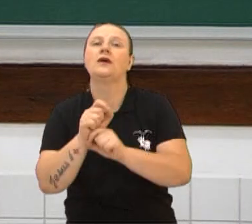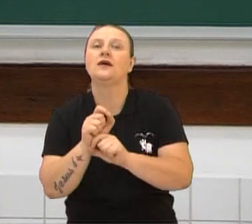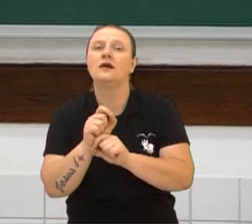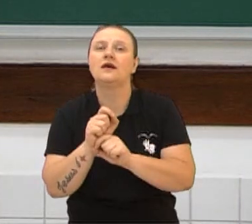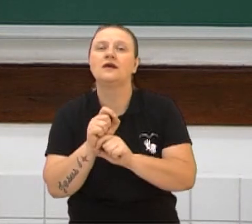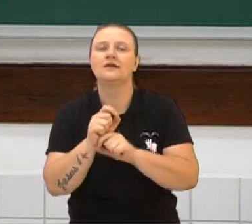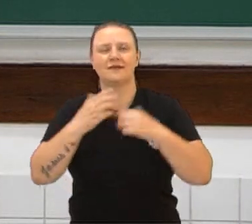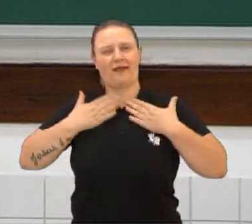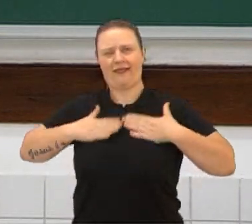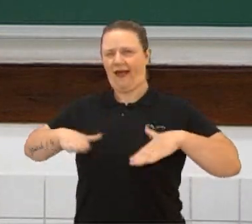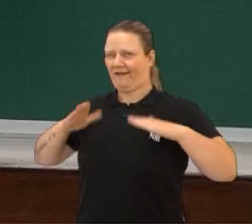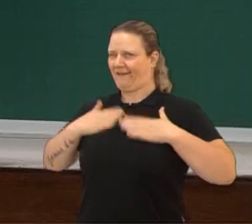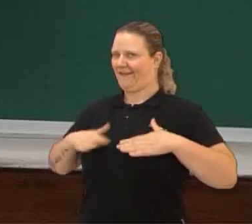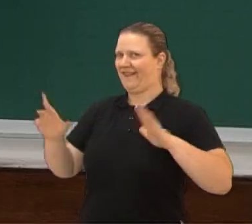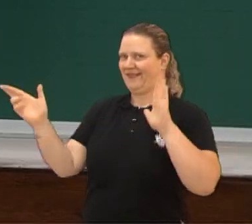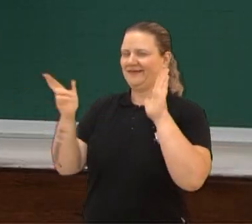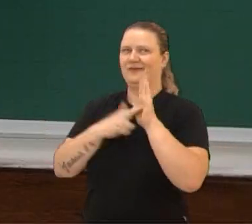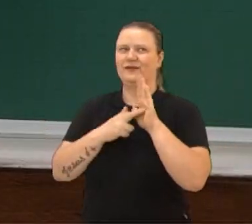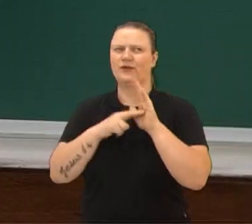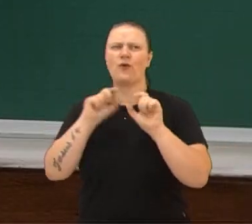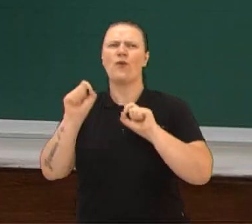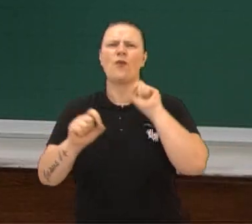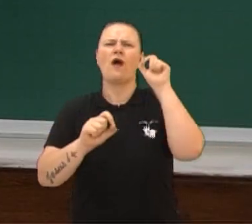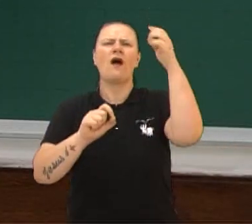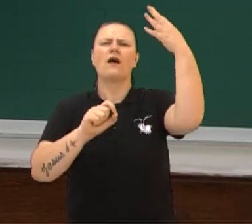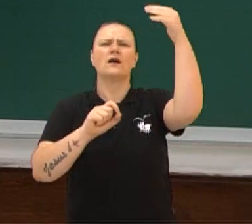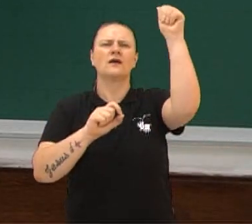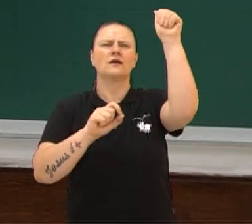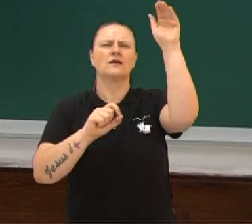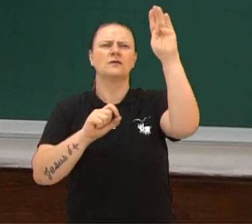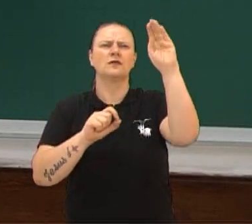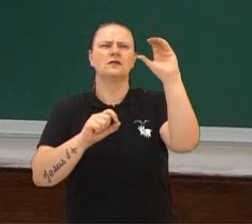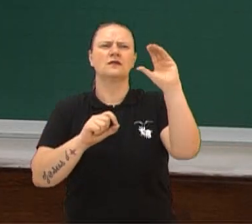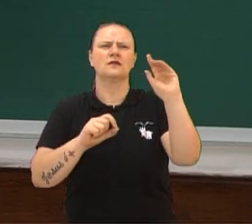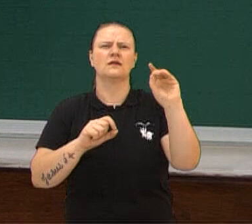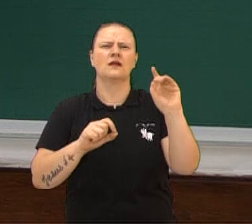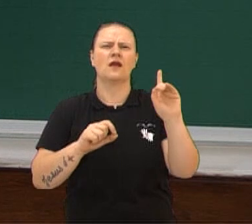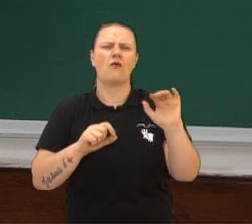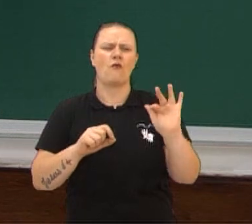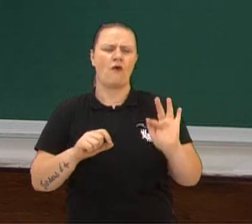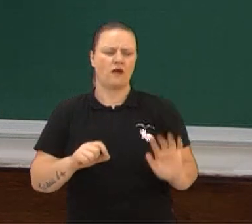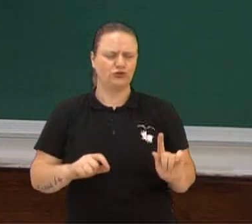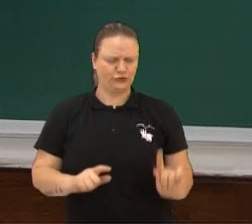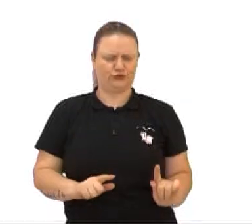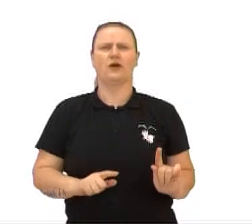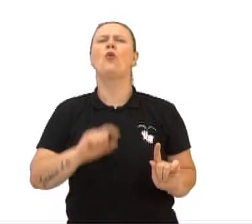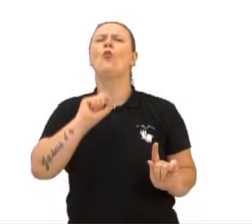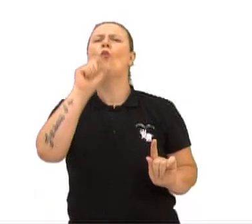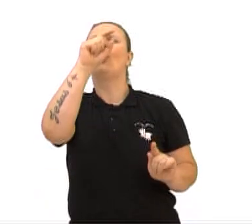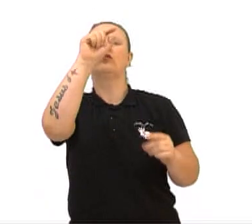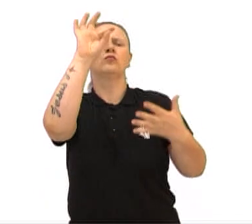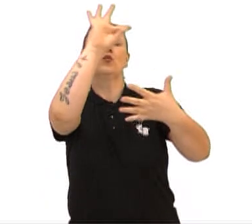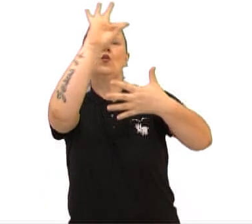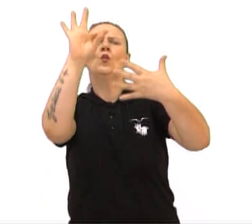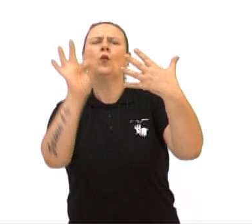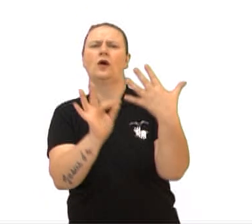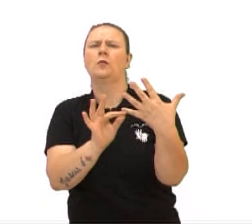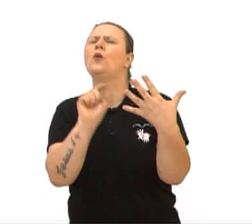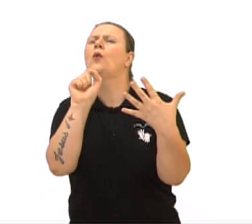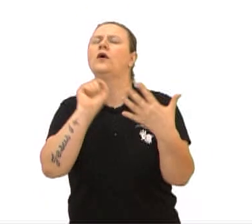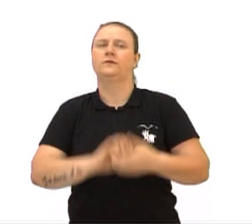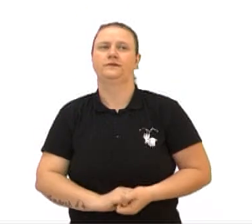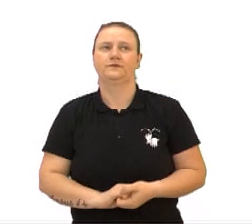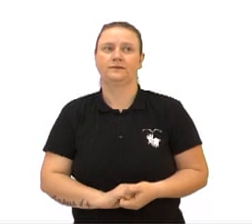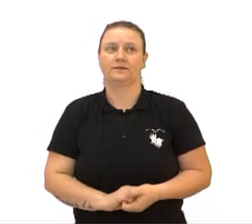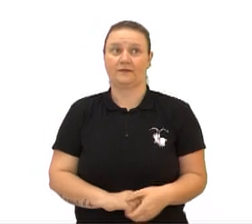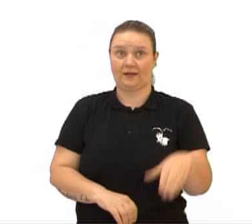Bem tranquilo também. Quais são então os países que falam espanhol que estão localizados na América do Sul? La C,